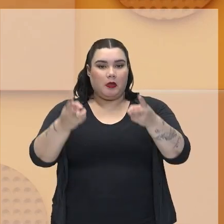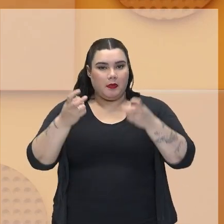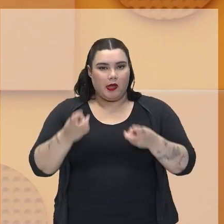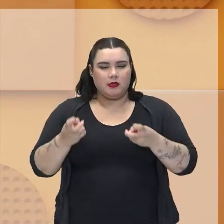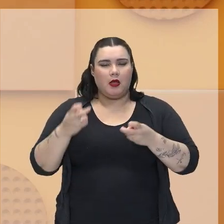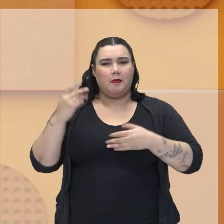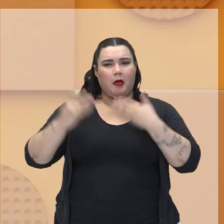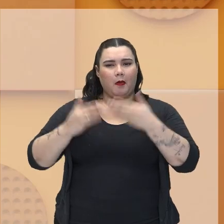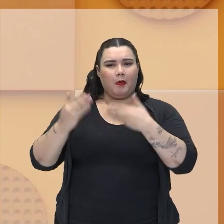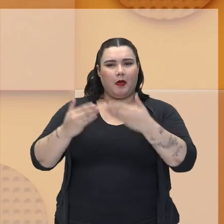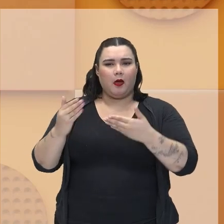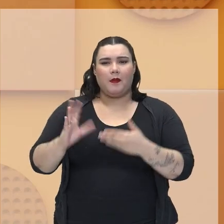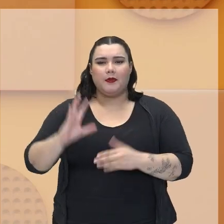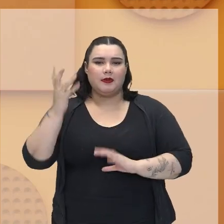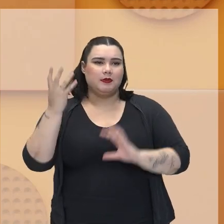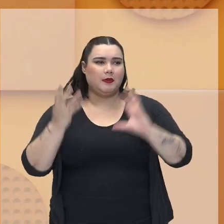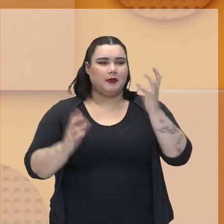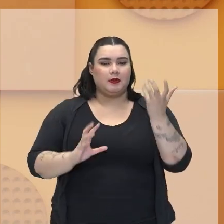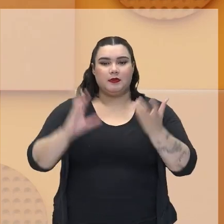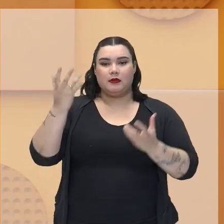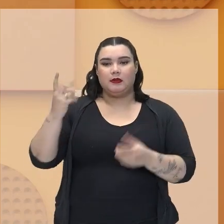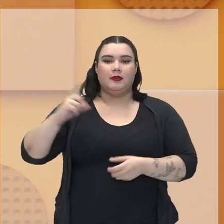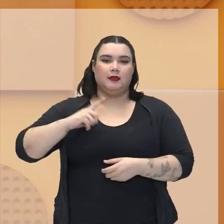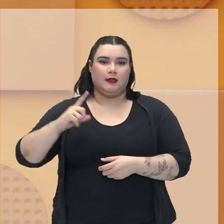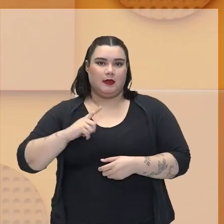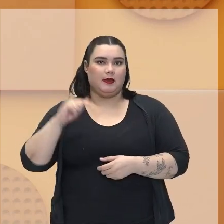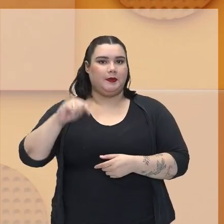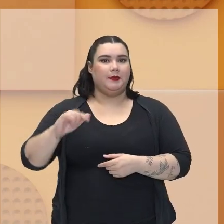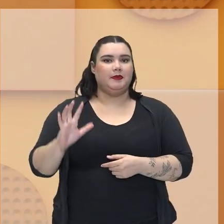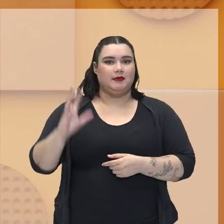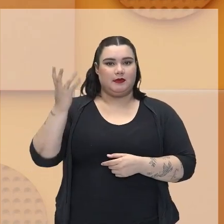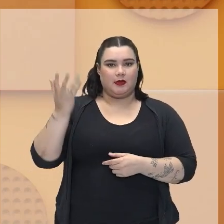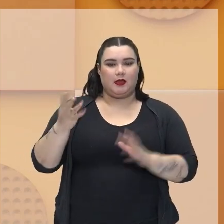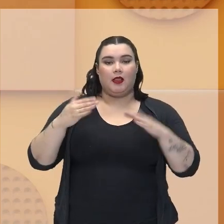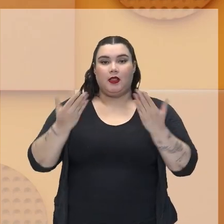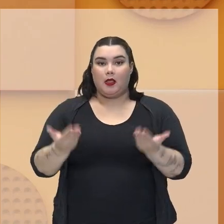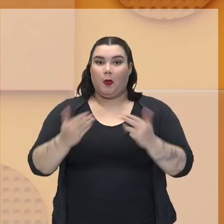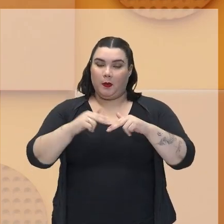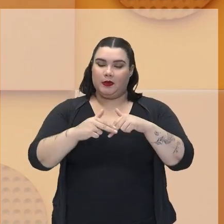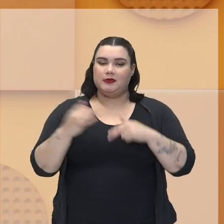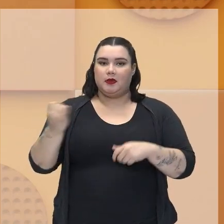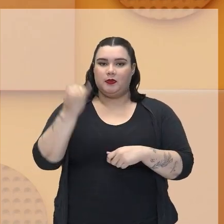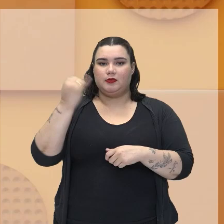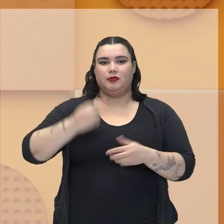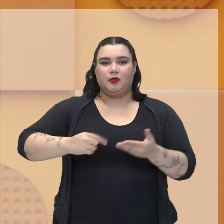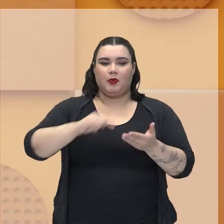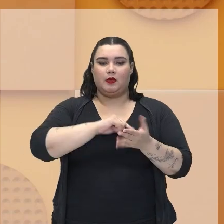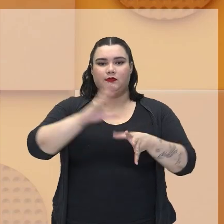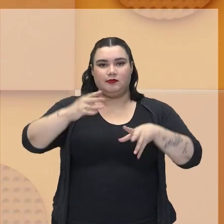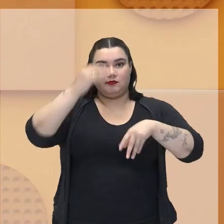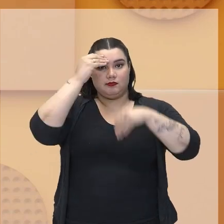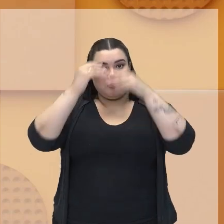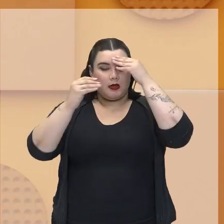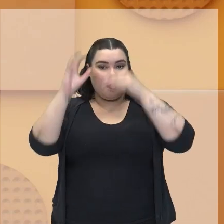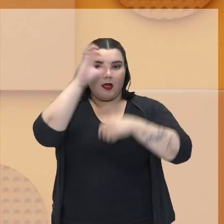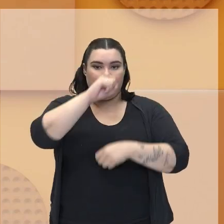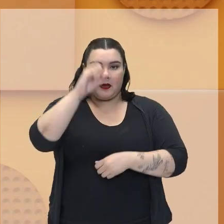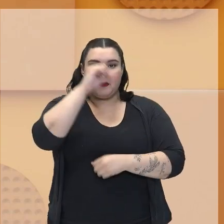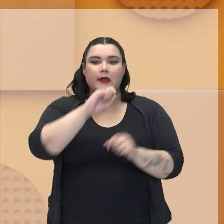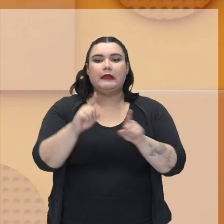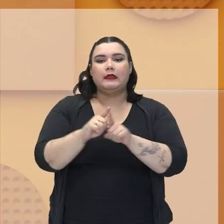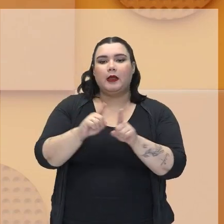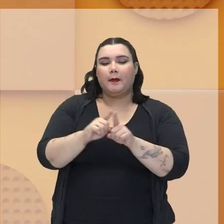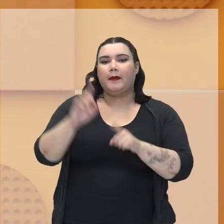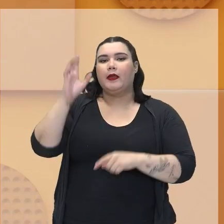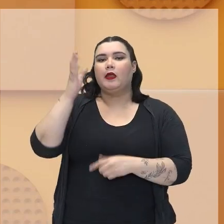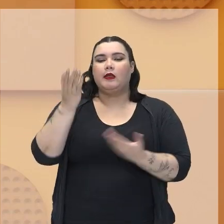situações estavam presentes naquele conflito e é muito importante a gente tomar nota e muito importante também a gente conhecer um pouco